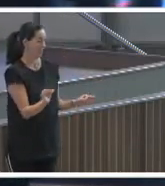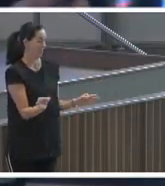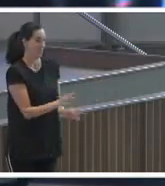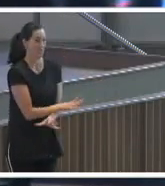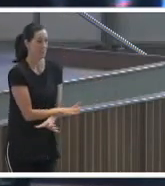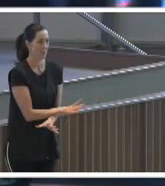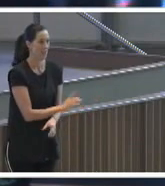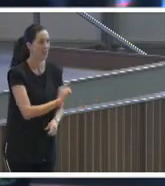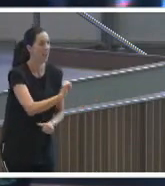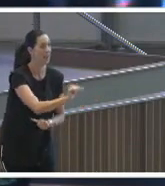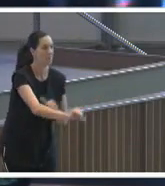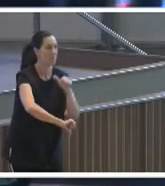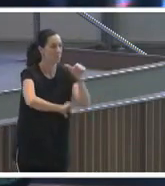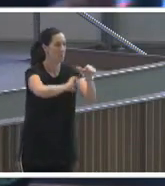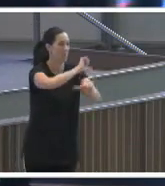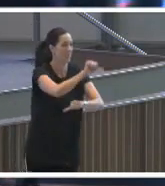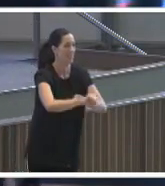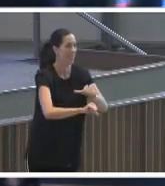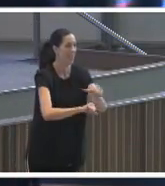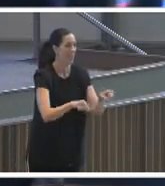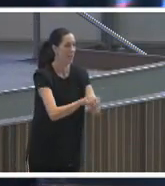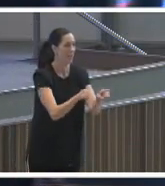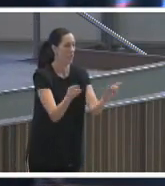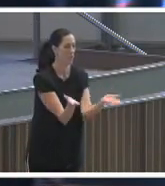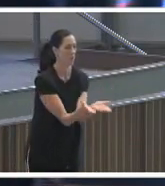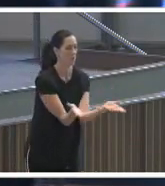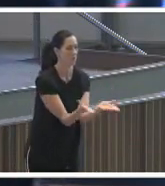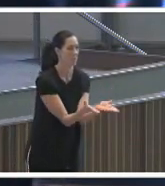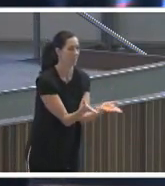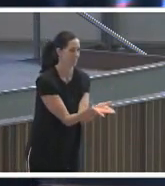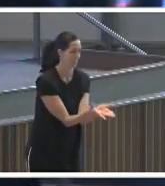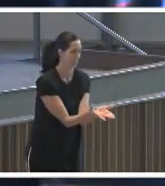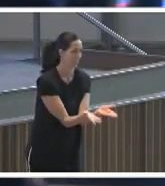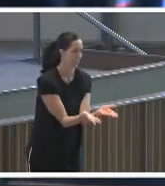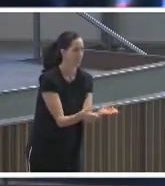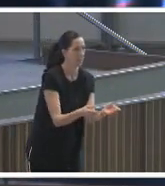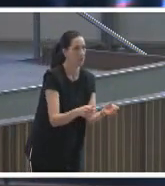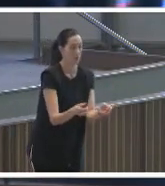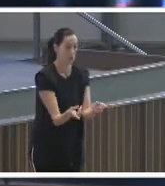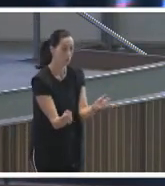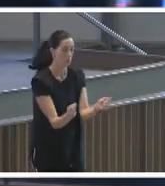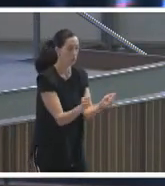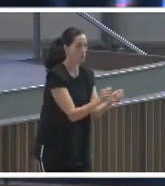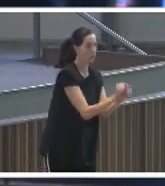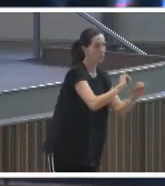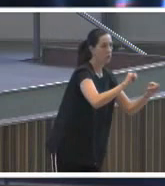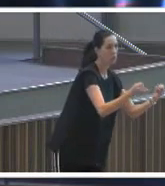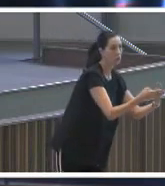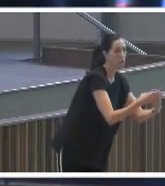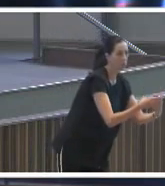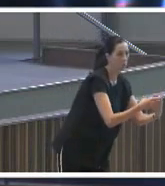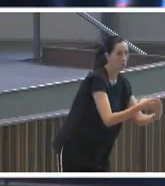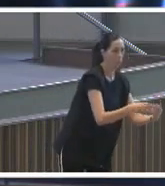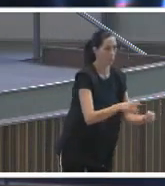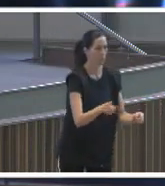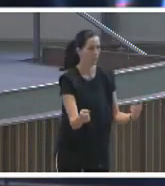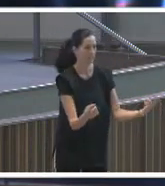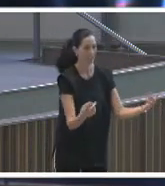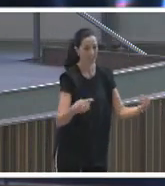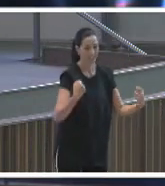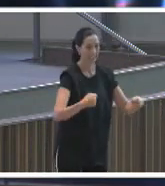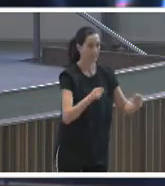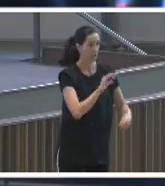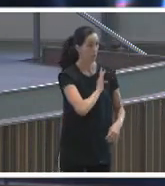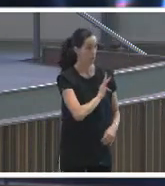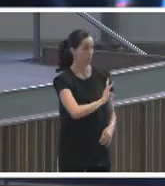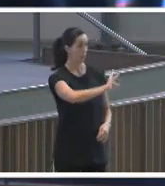transformar o cristianismo como uma seita do próprio judaísmo. E aí então eles chegavam lá dizendo: nós